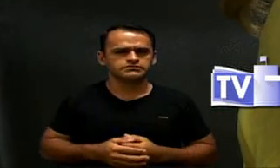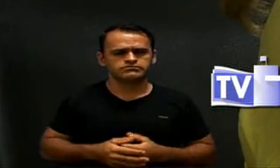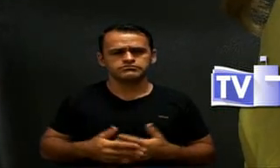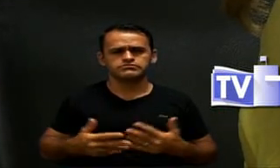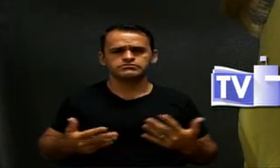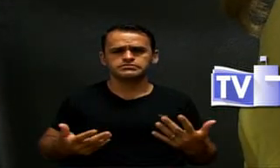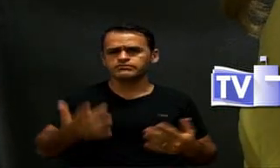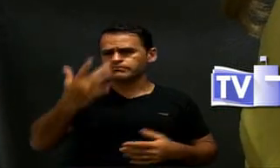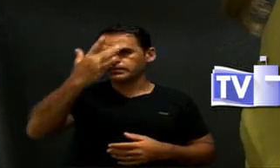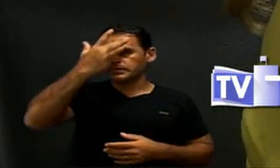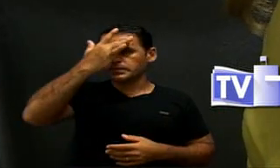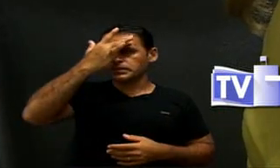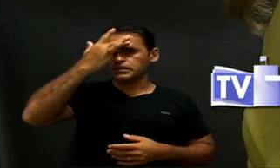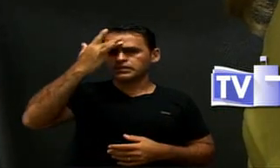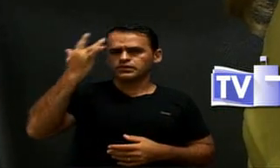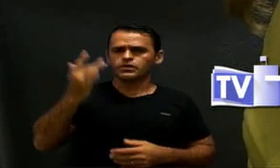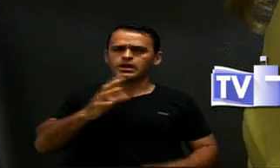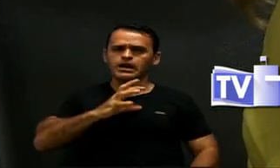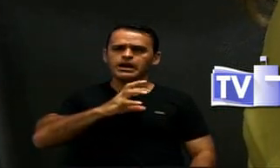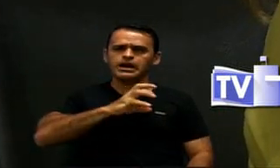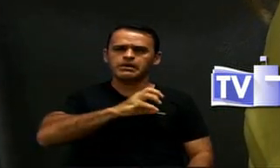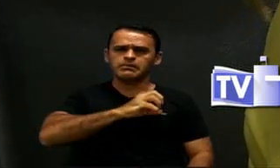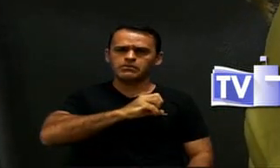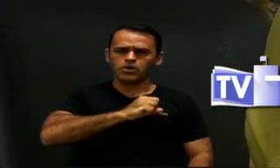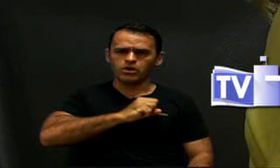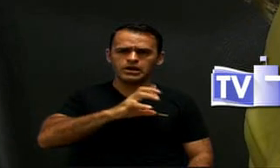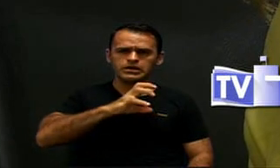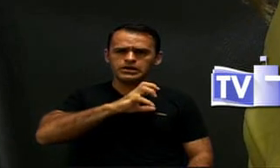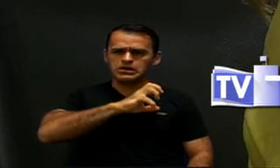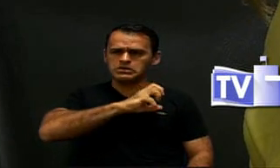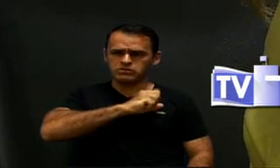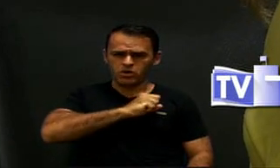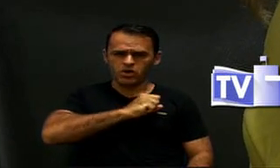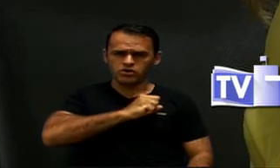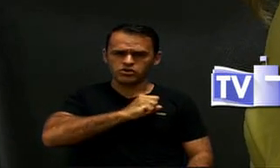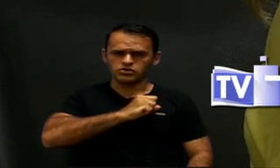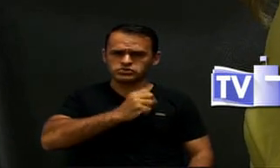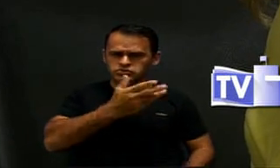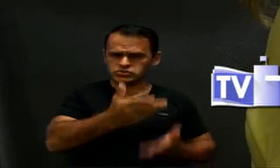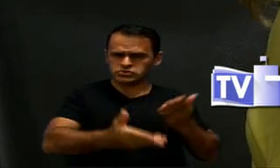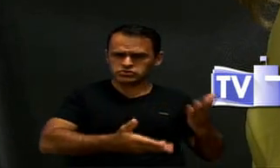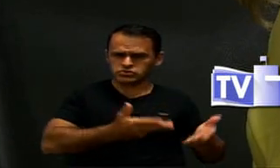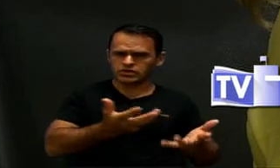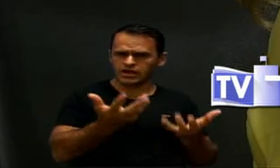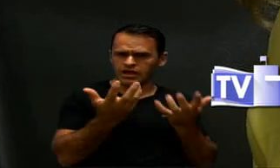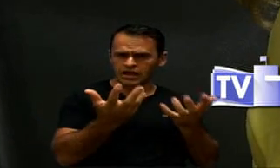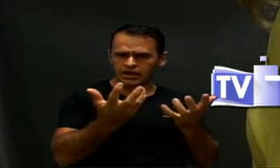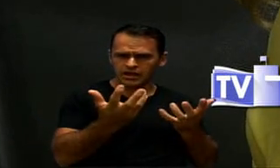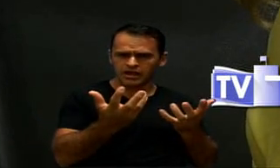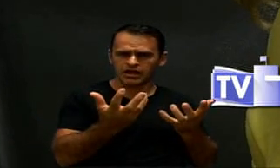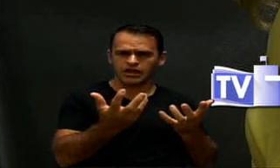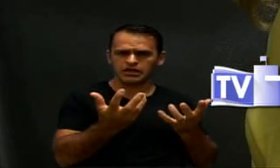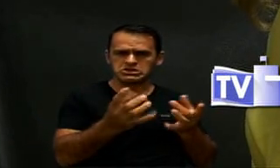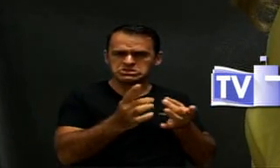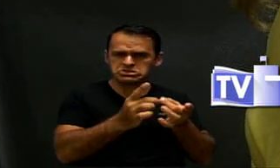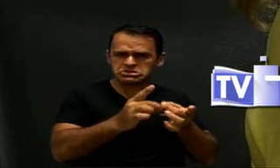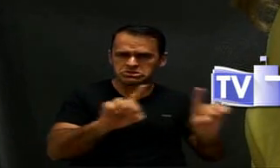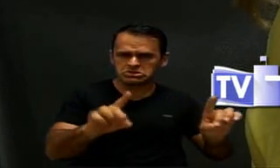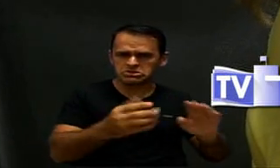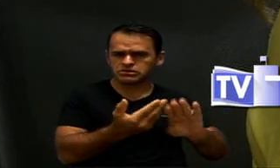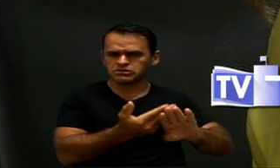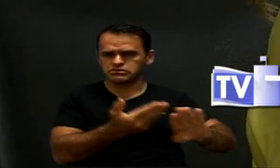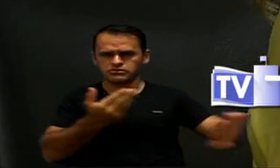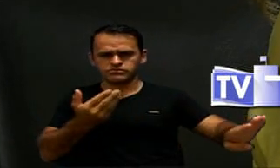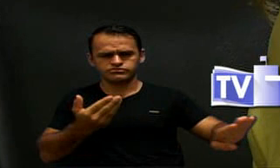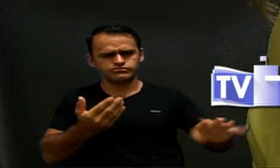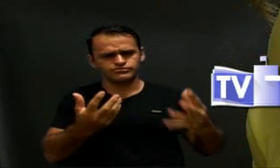conhece uma pessoa, ama uma pessoa e quer sair do relacionamento. Ninguém acredita que tem